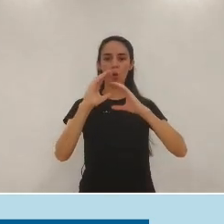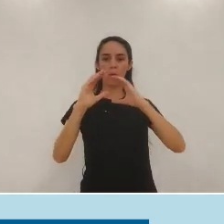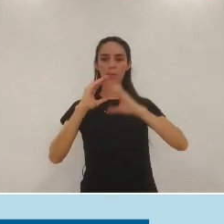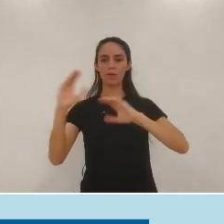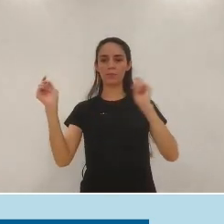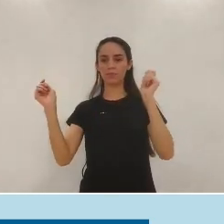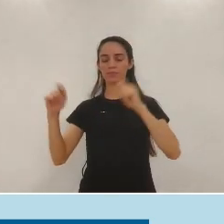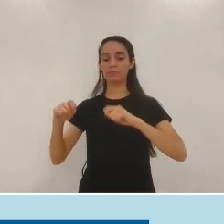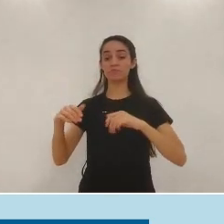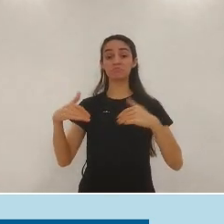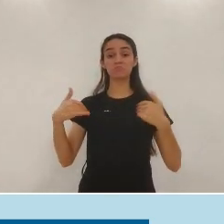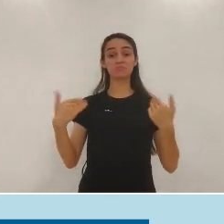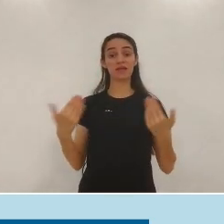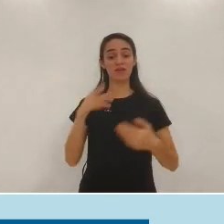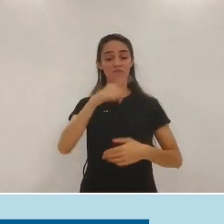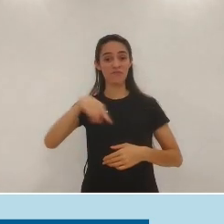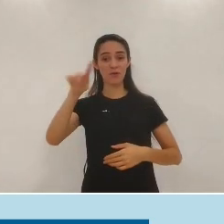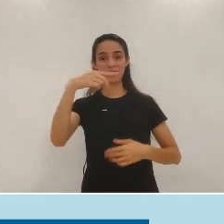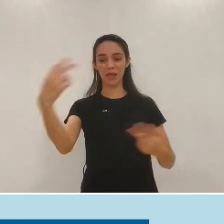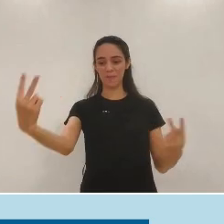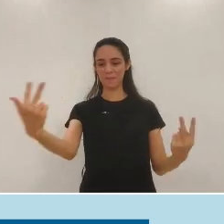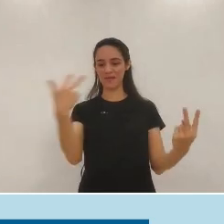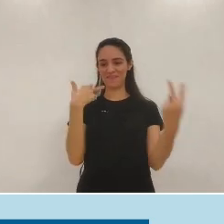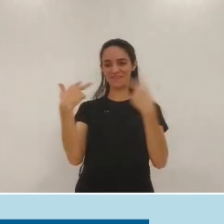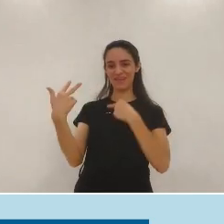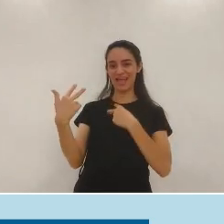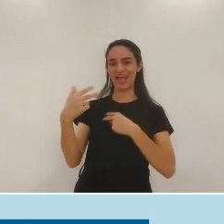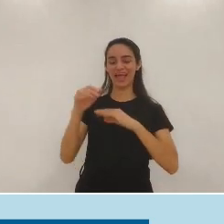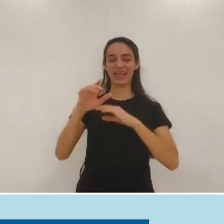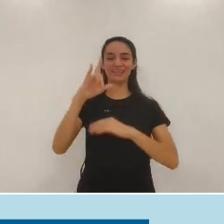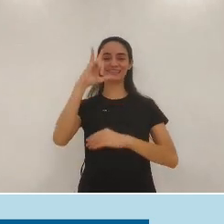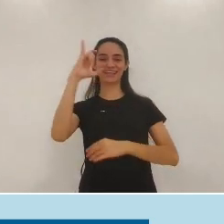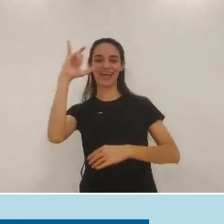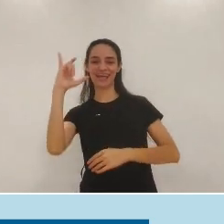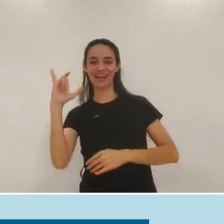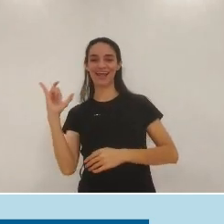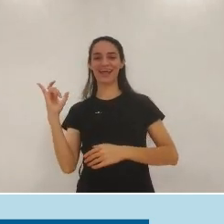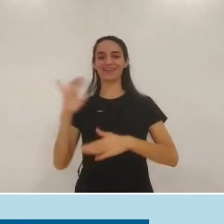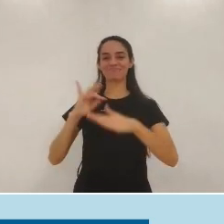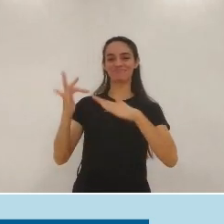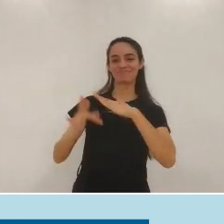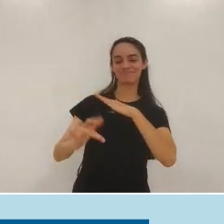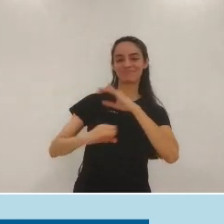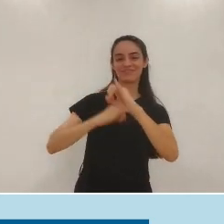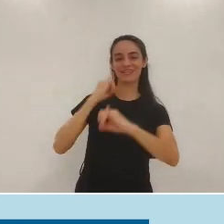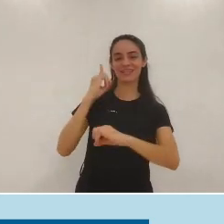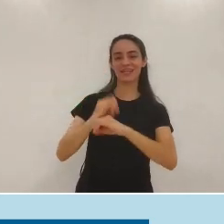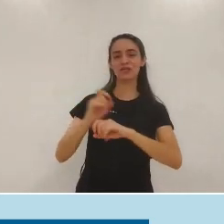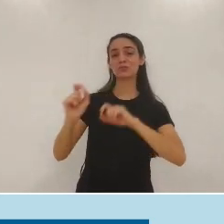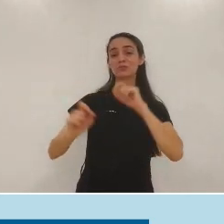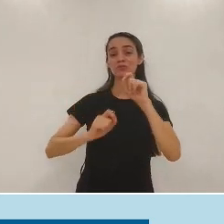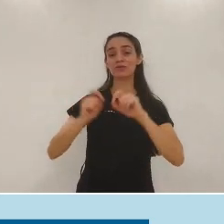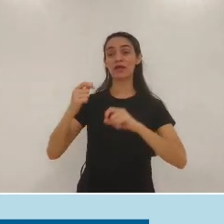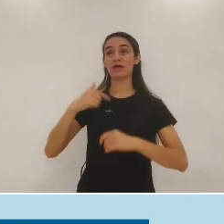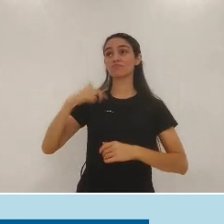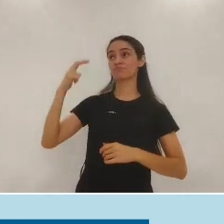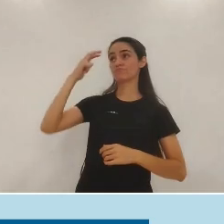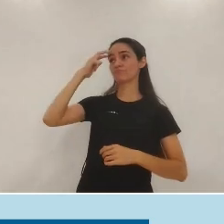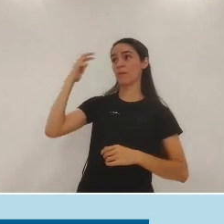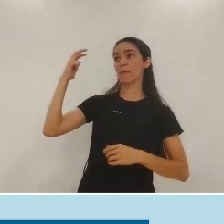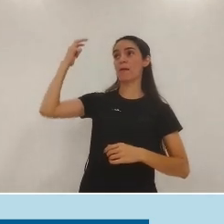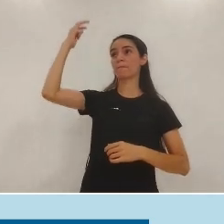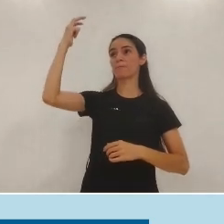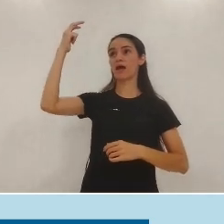de vocês me veem na internet, no Instagram, porque as altas habilidades, ela vai